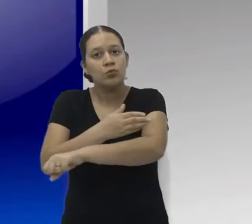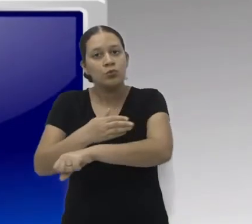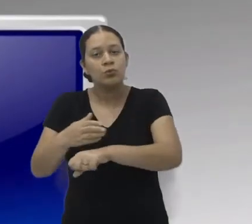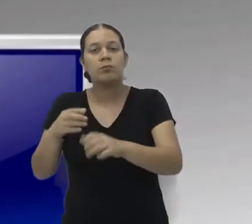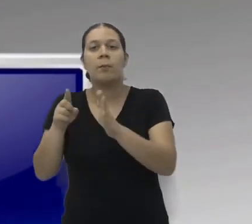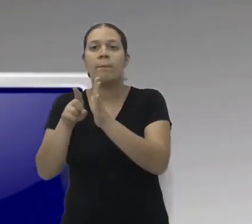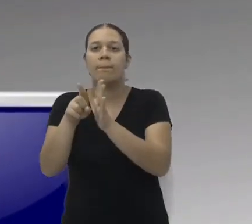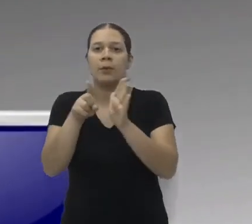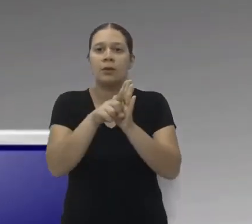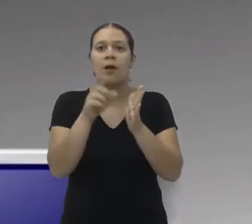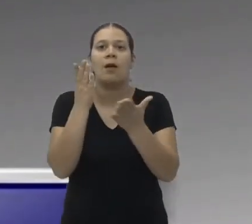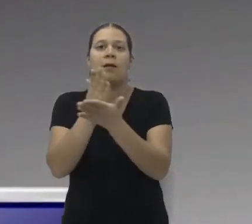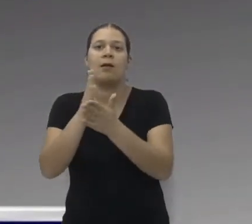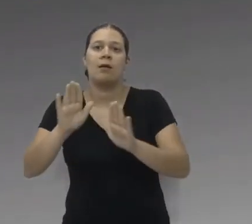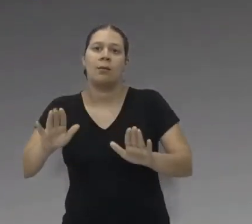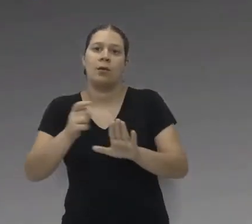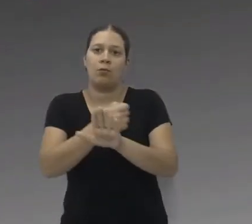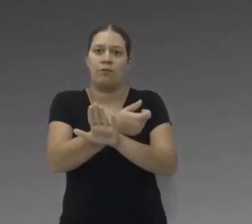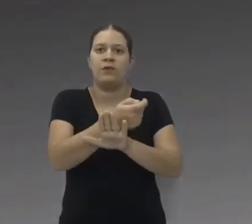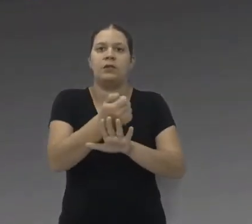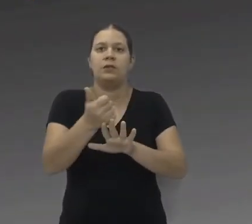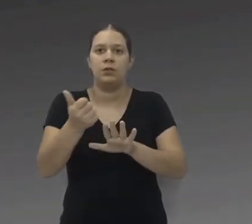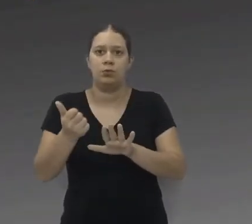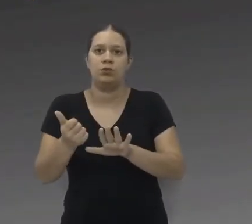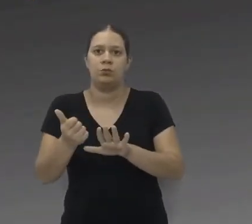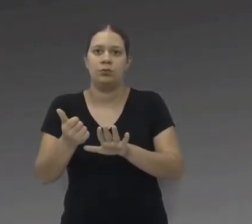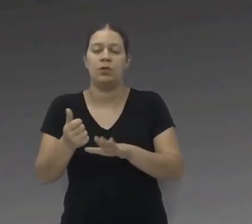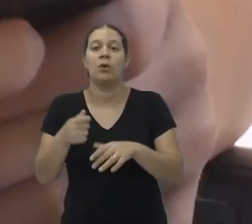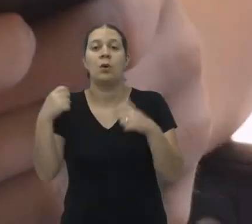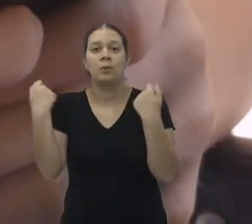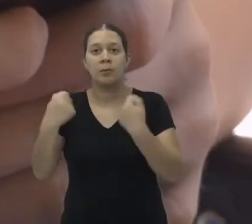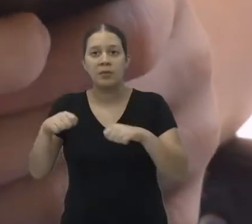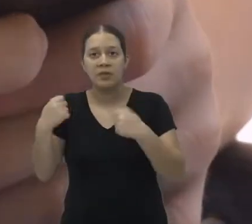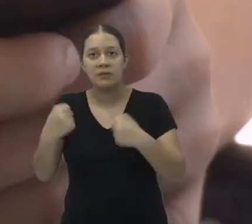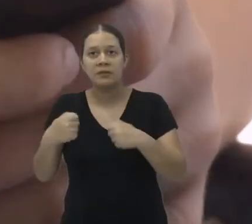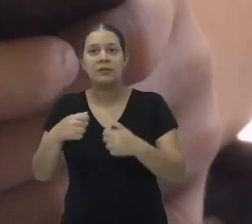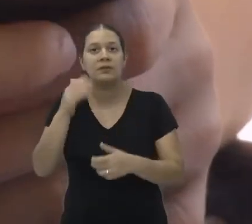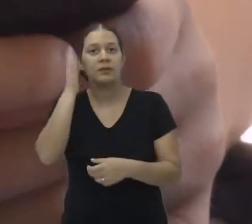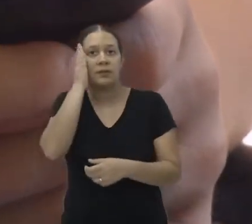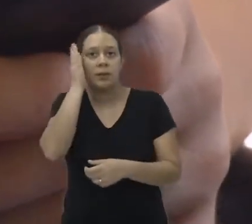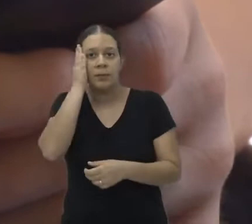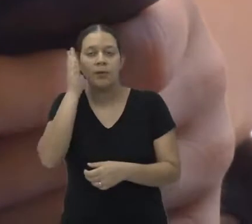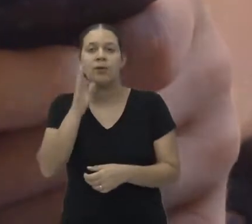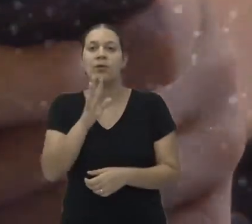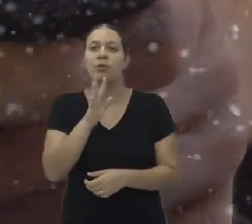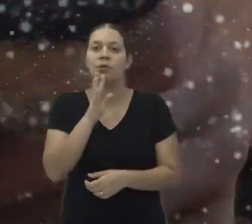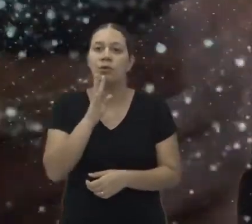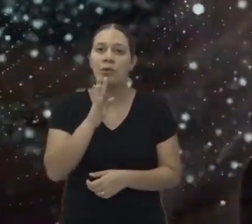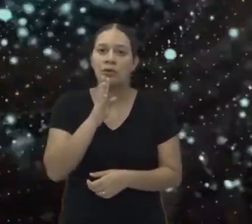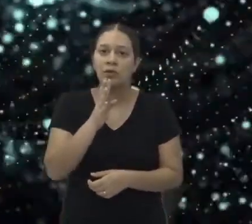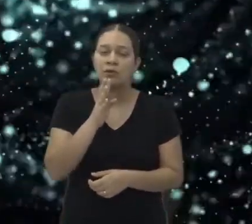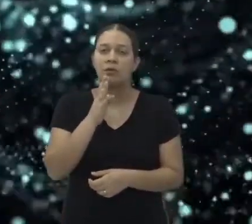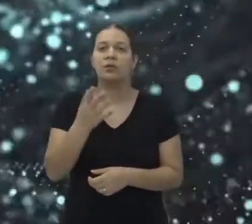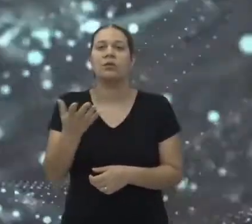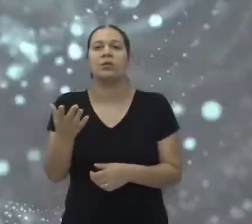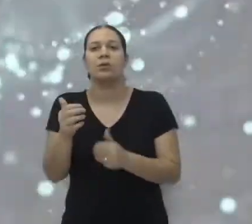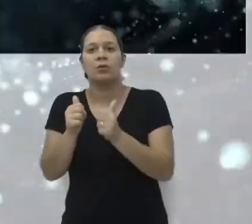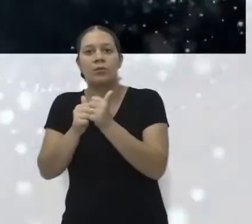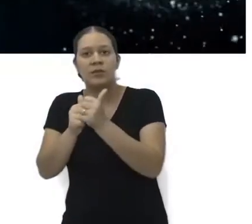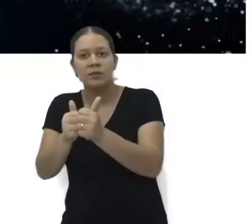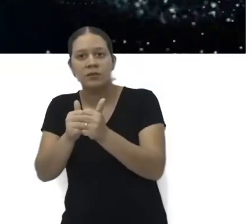questionar, podemos acabar com as fake news e a manipulação nas redes. É preciso saber reconhecer os discursos de